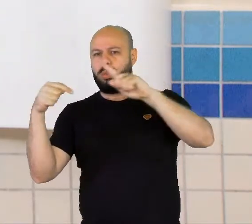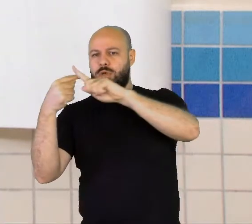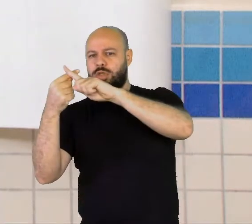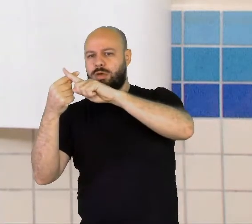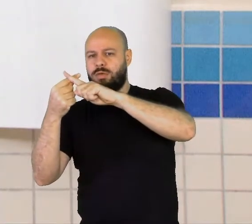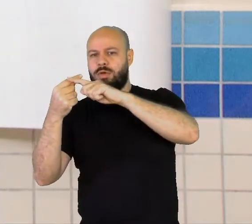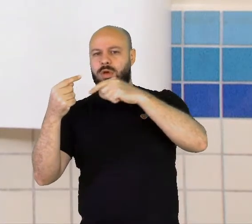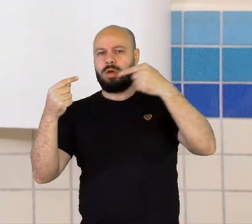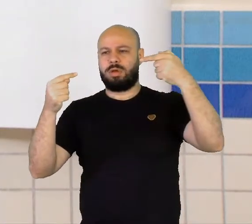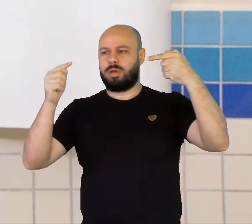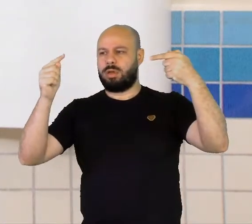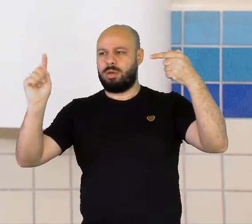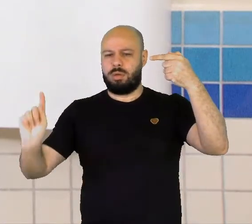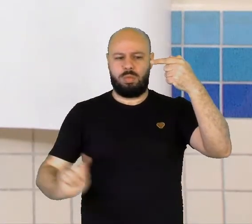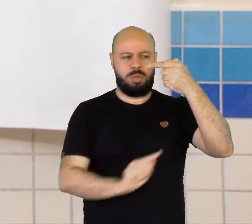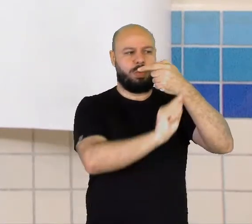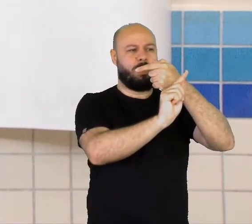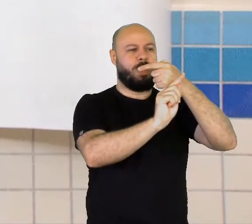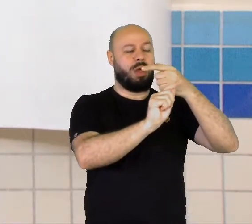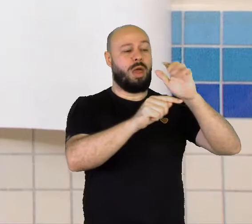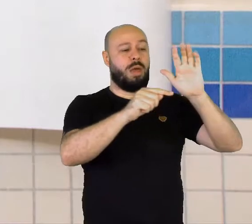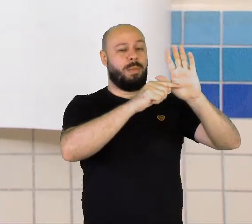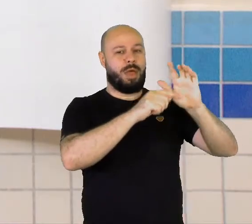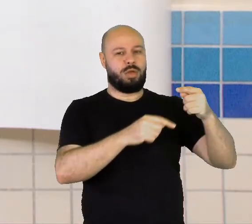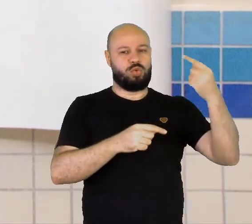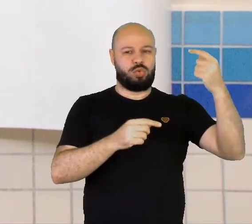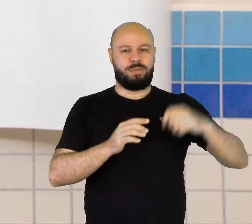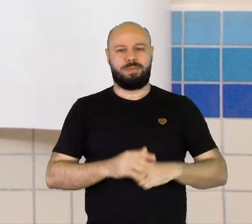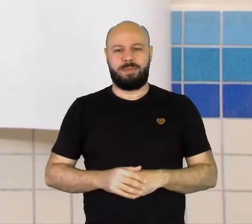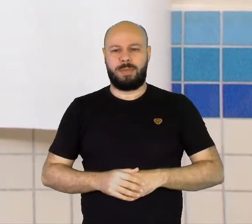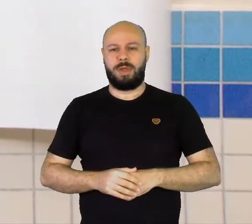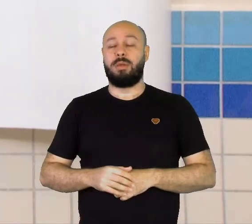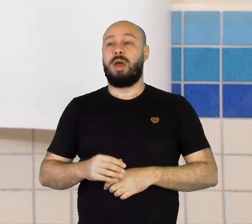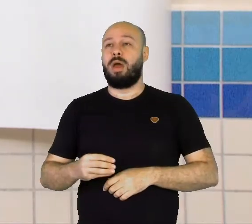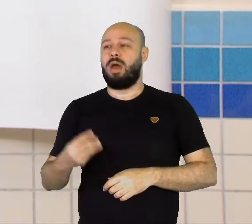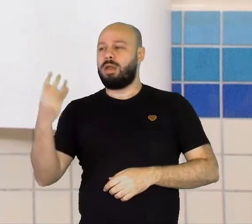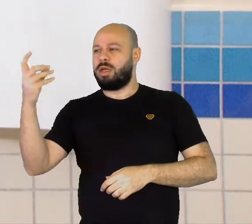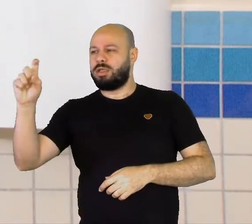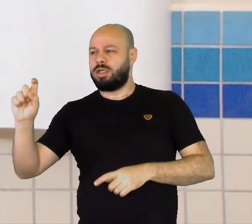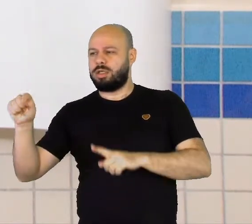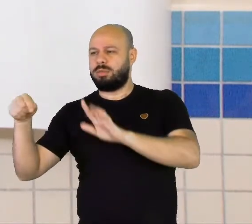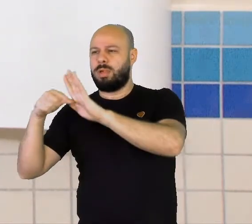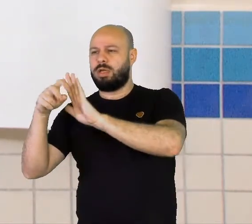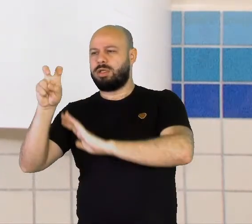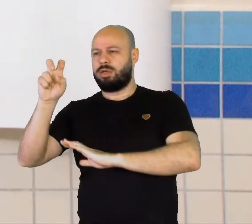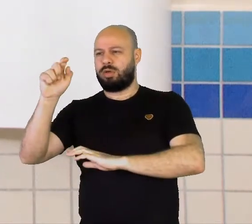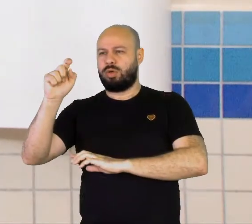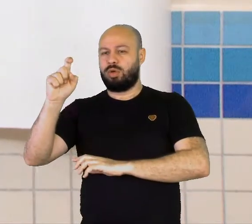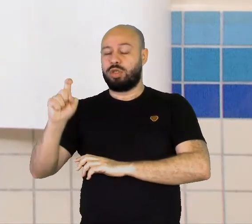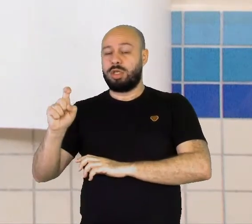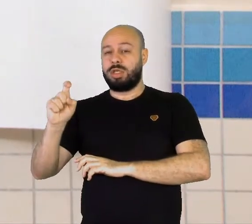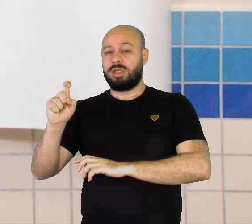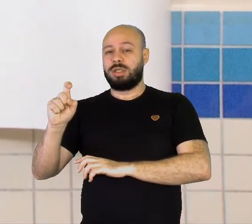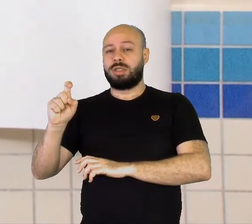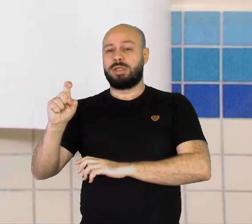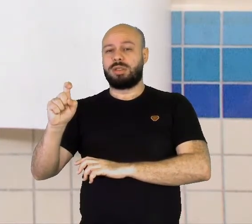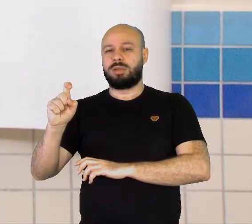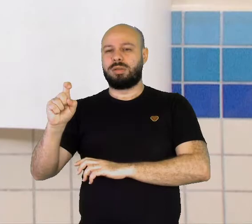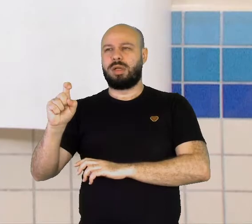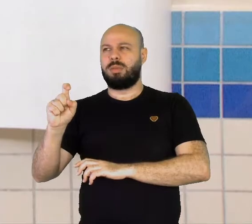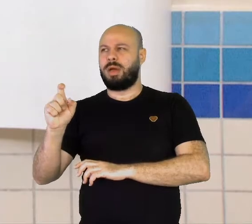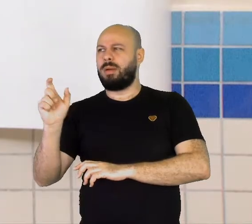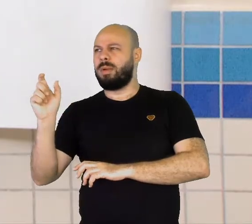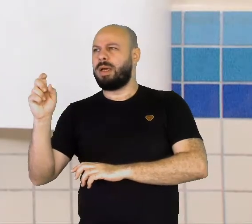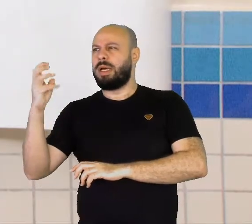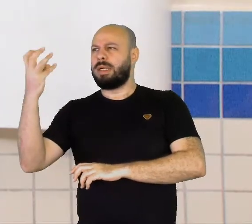negativo. 3x menos 2, 3x menos 5x, sinais diferentes, eu subtraio,